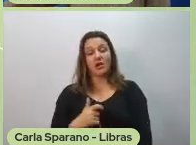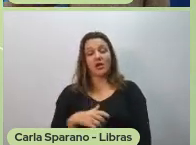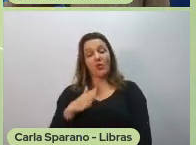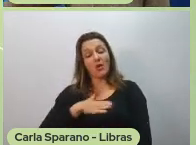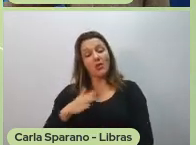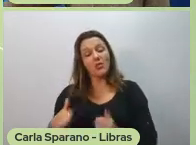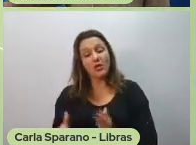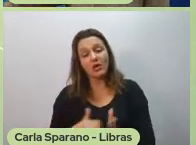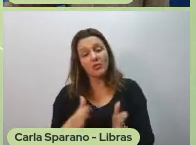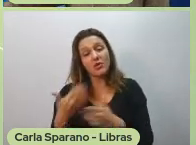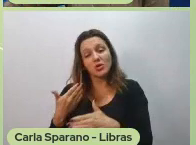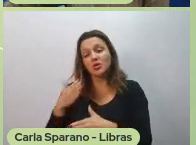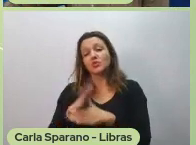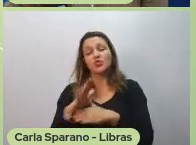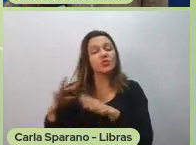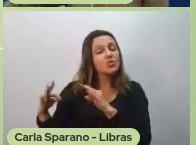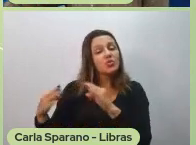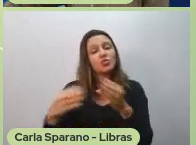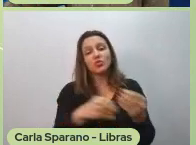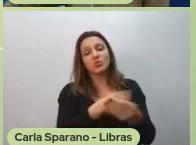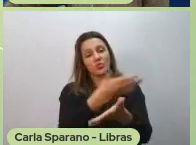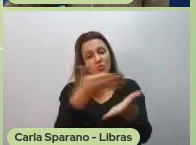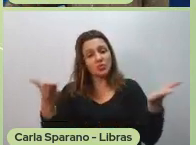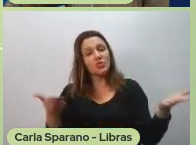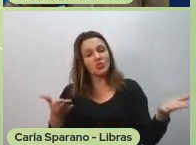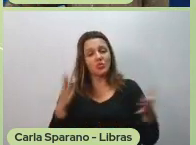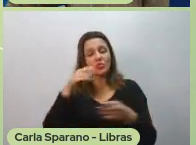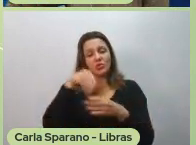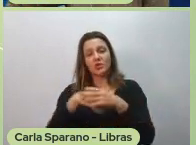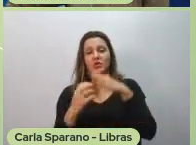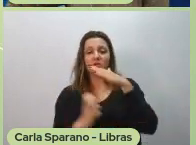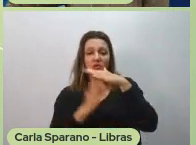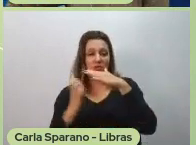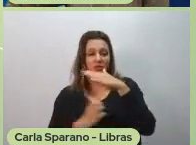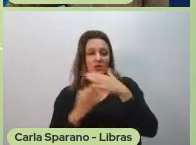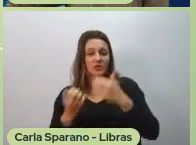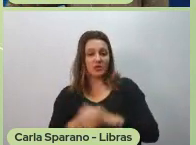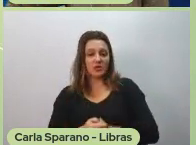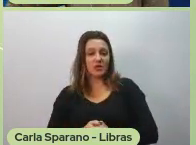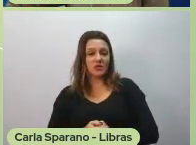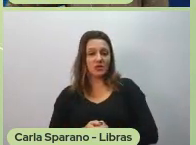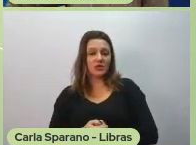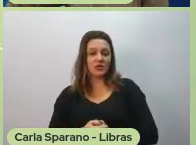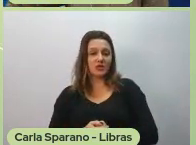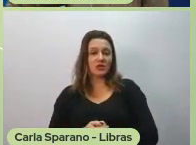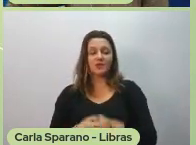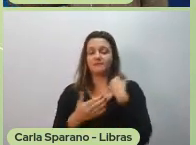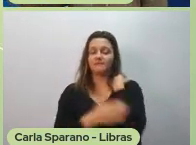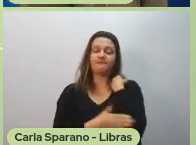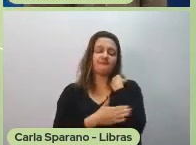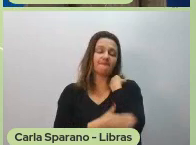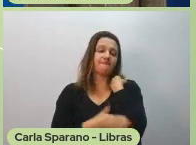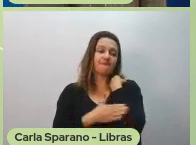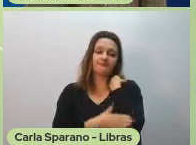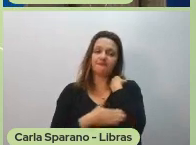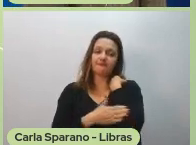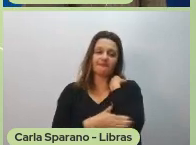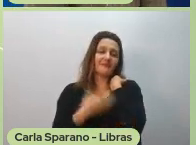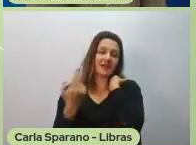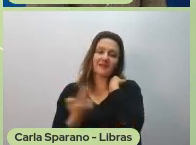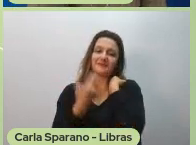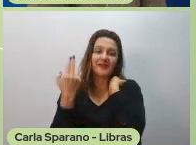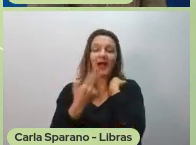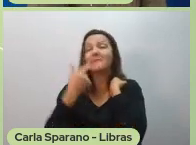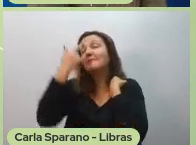caminho, contribuindo com todo dentro de uma organização. Então, ciúmeira não dá para dar, não. Se a gente pensar maior, se a